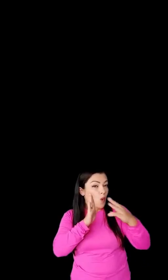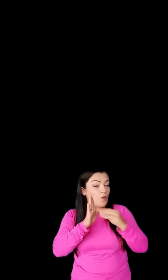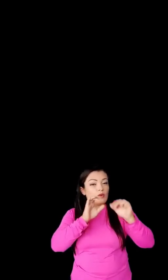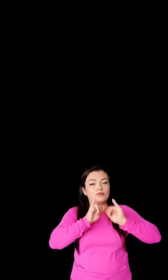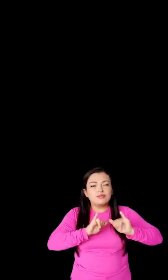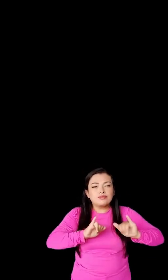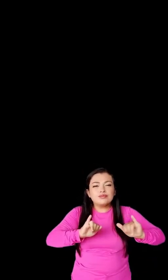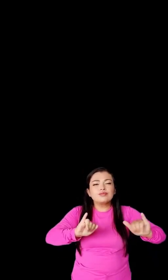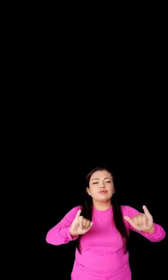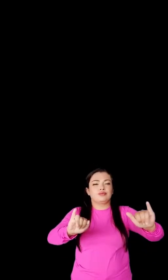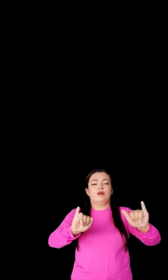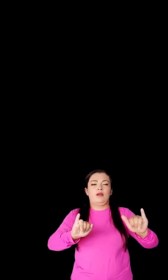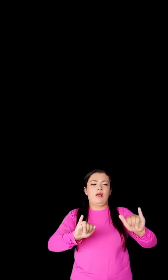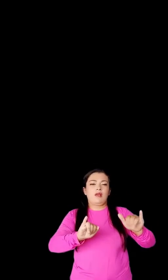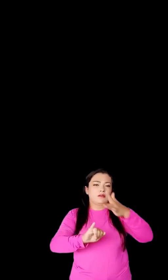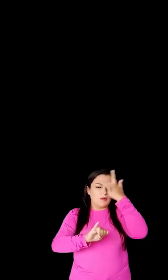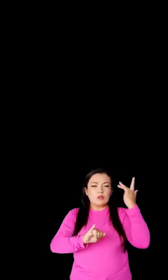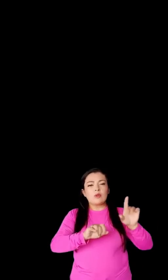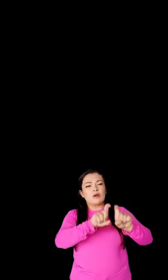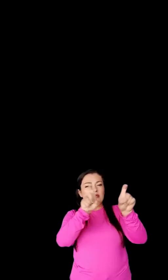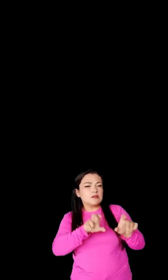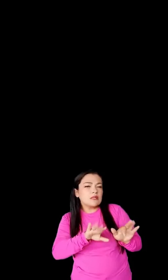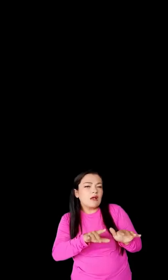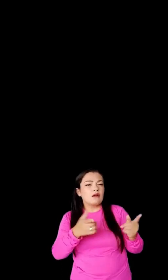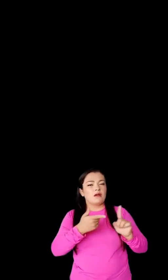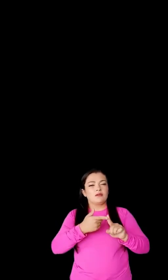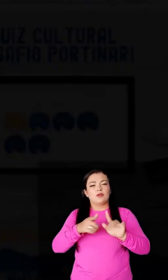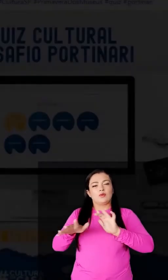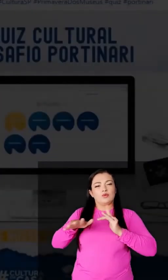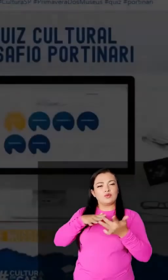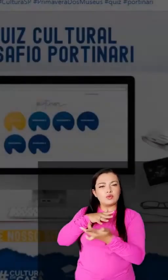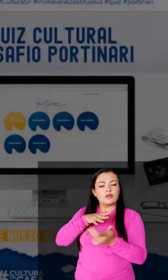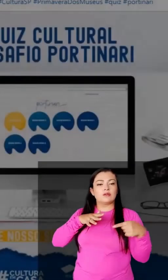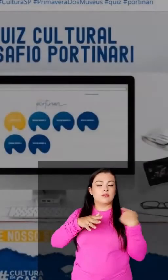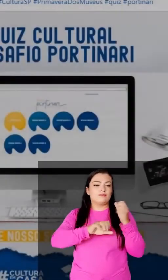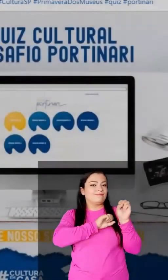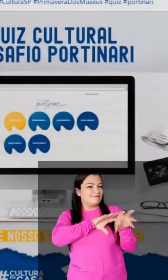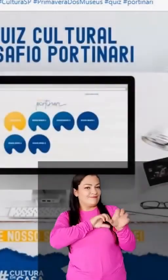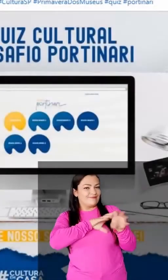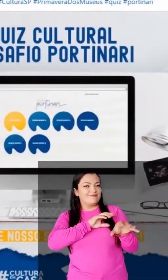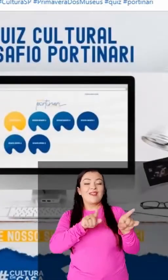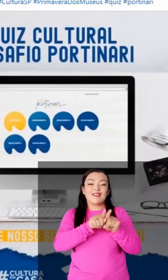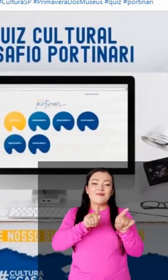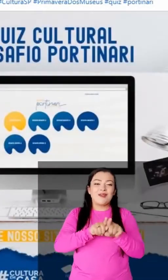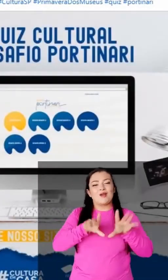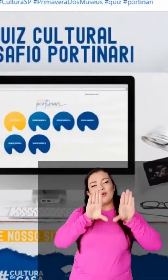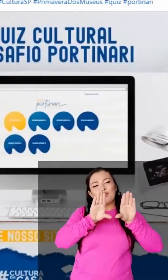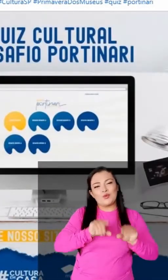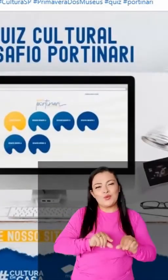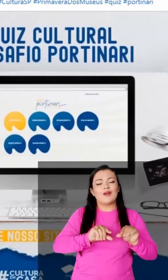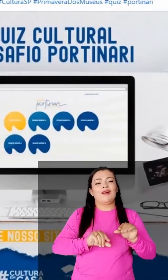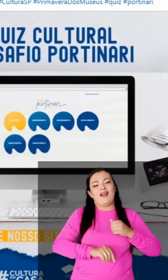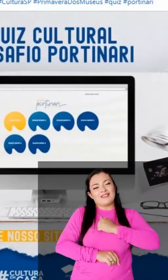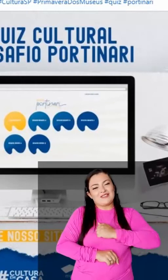público através dos computadores, através das suas redes, um pouco do educativo e tentando matar um pouco a saudade